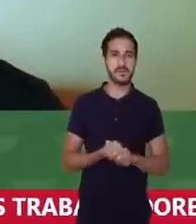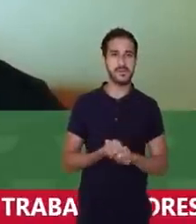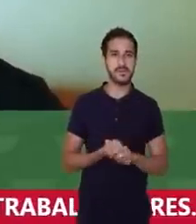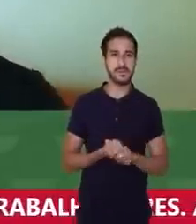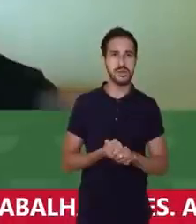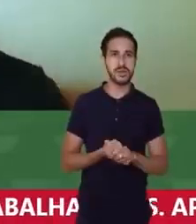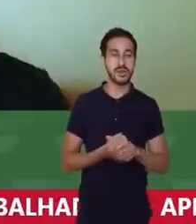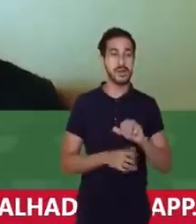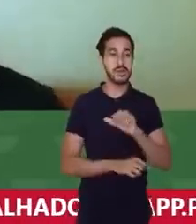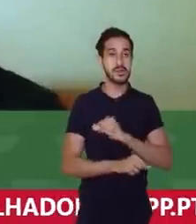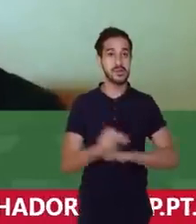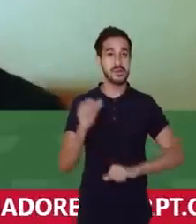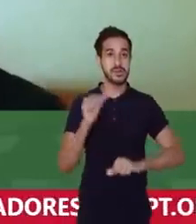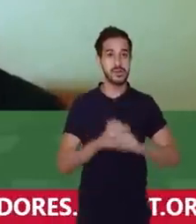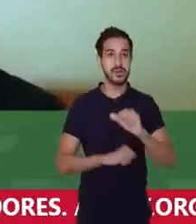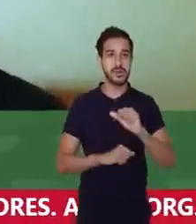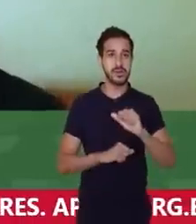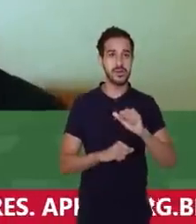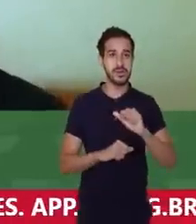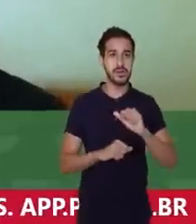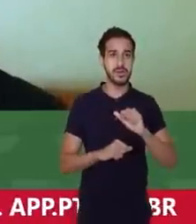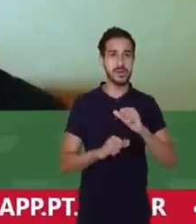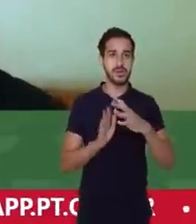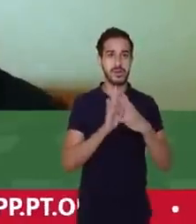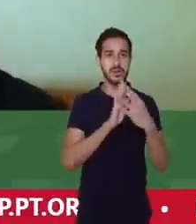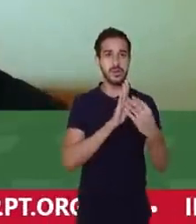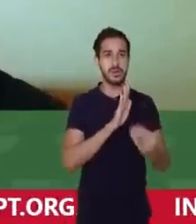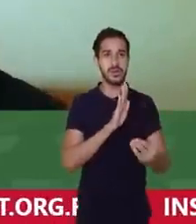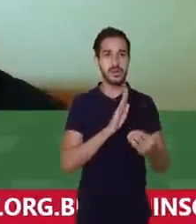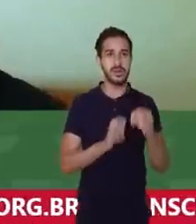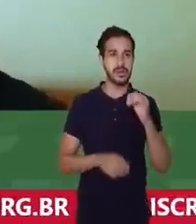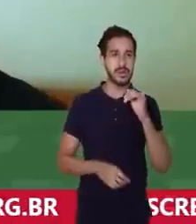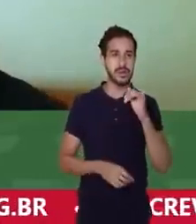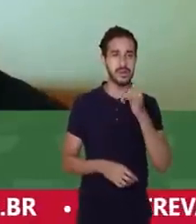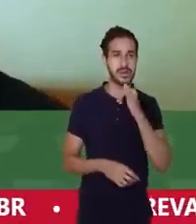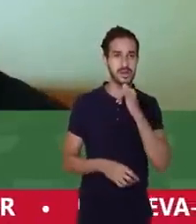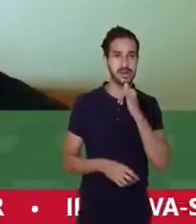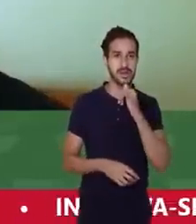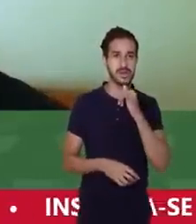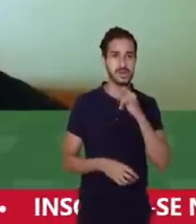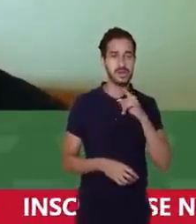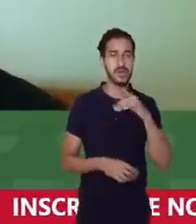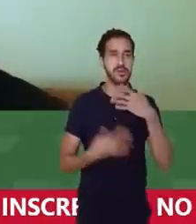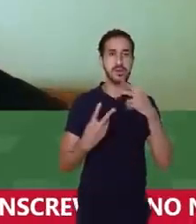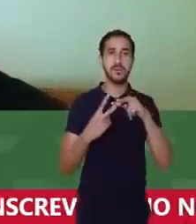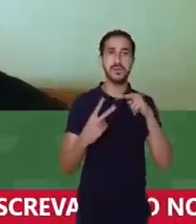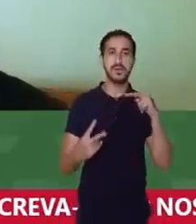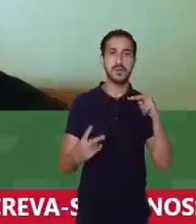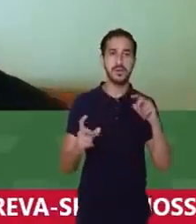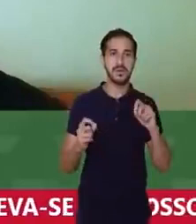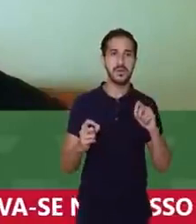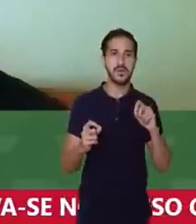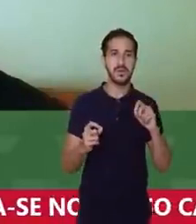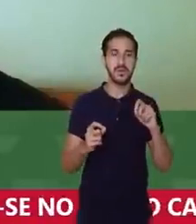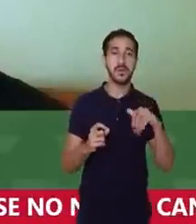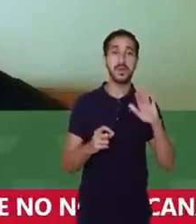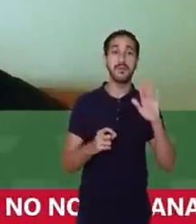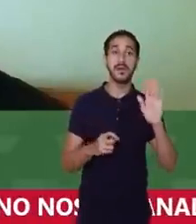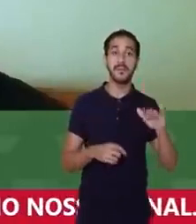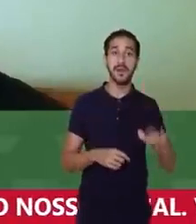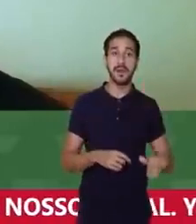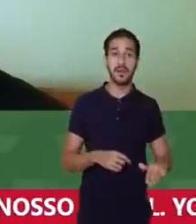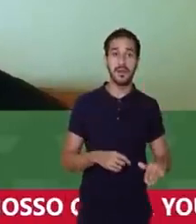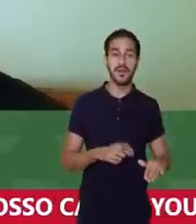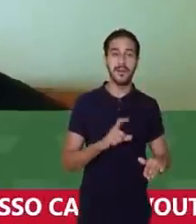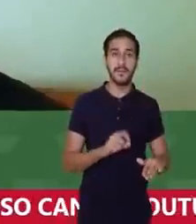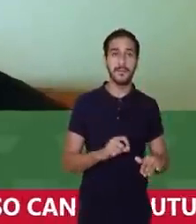a alterar até o modelo elétrico. Em que sentido? O que é mais barato?